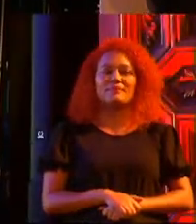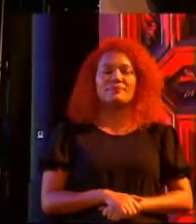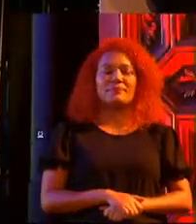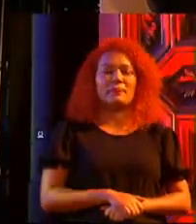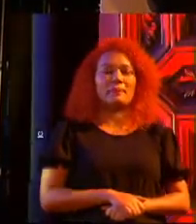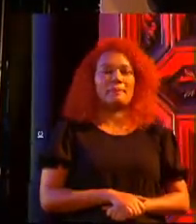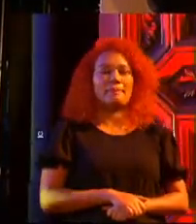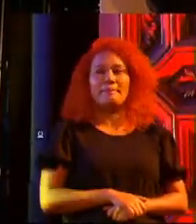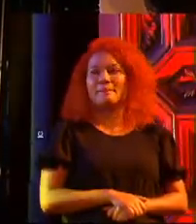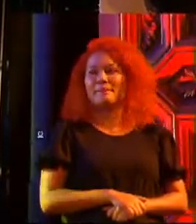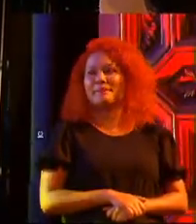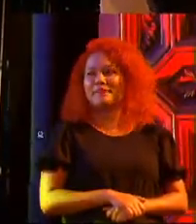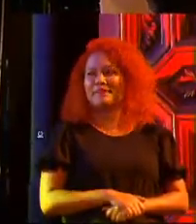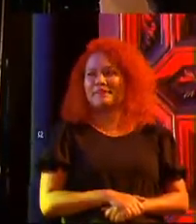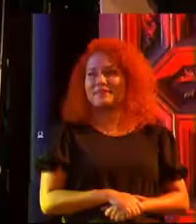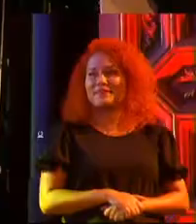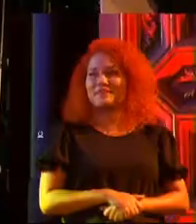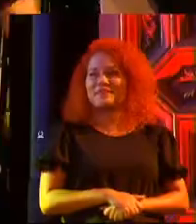Foi?